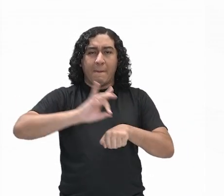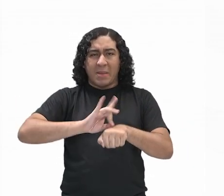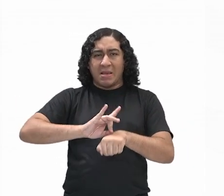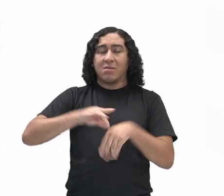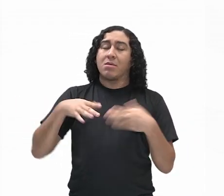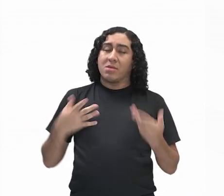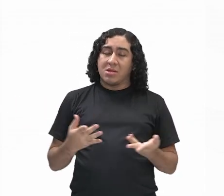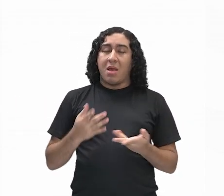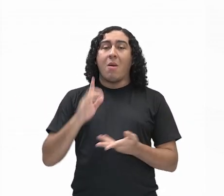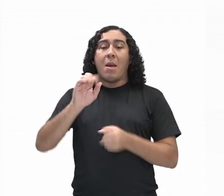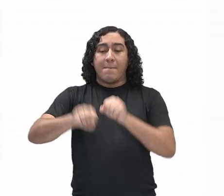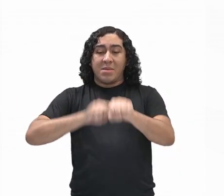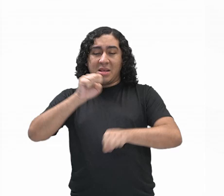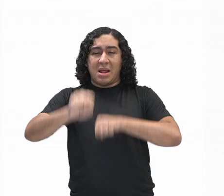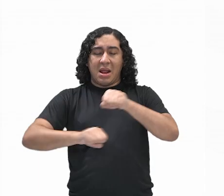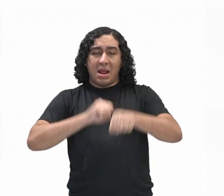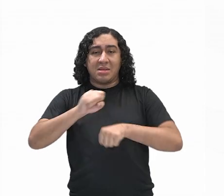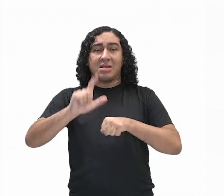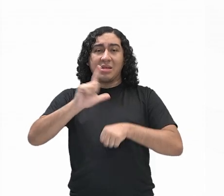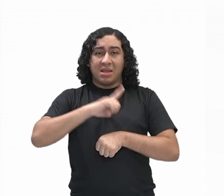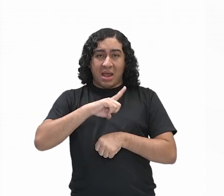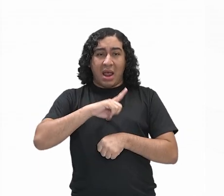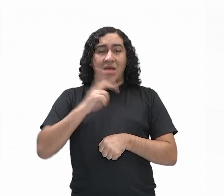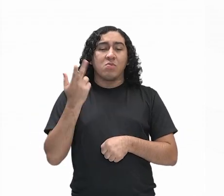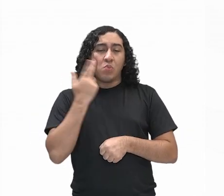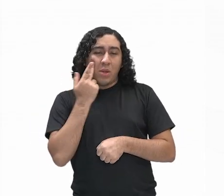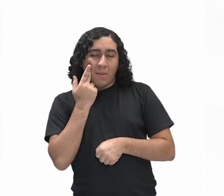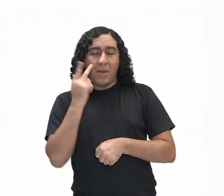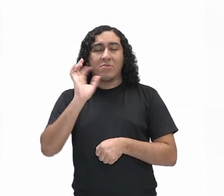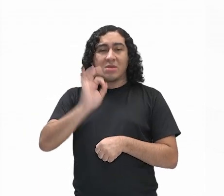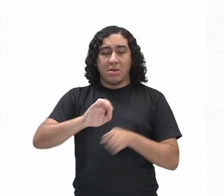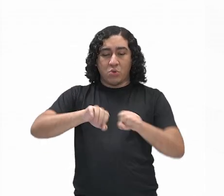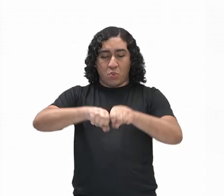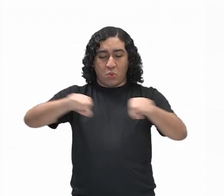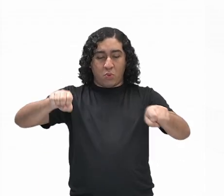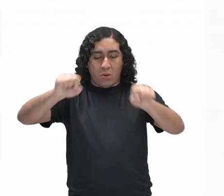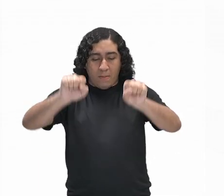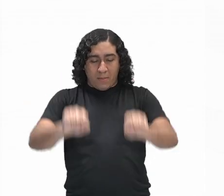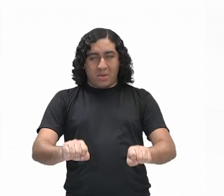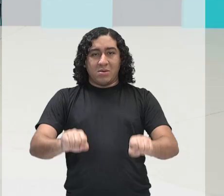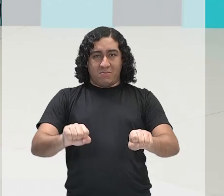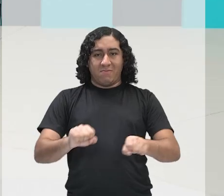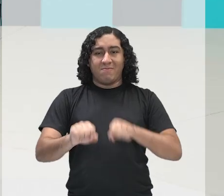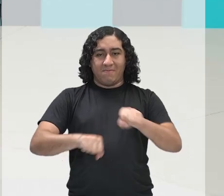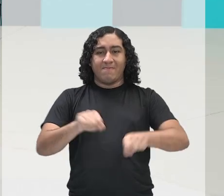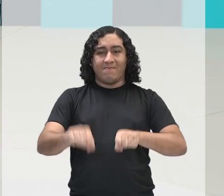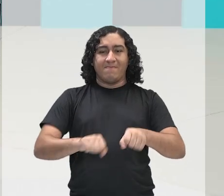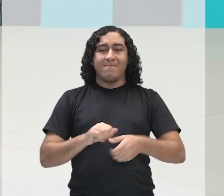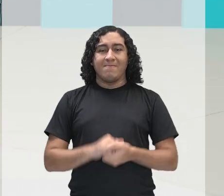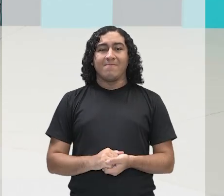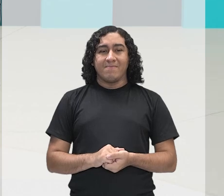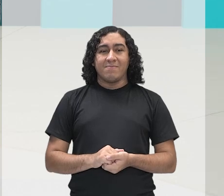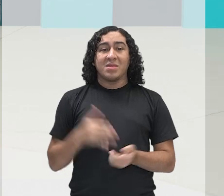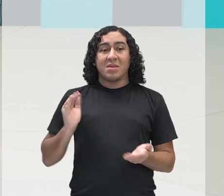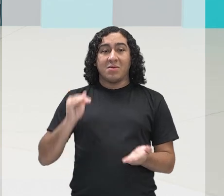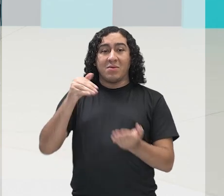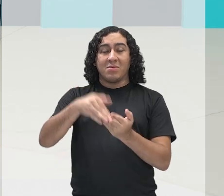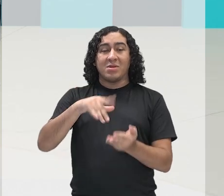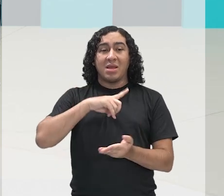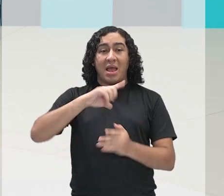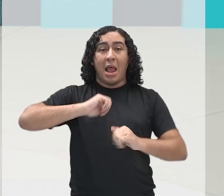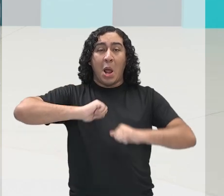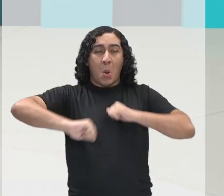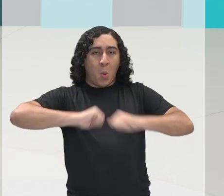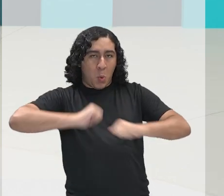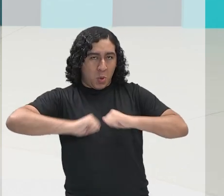aí da imagem, com o pneu mais fino e o guidão mais rebaixado. Por último, nós falamos sobre a corrida de